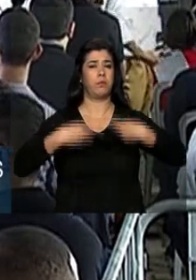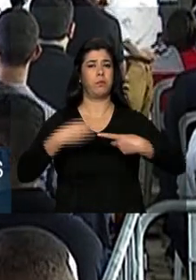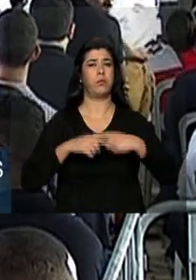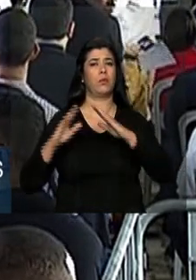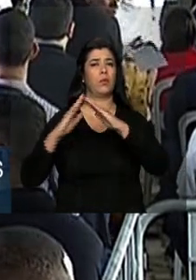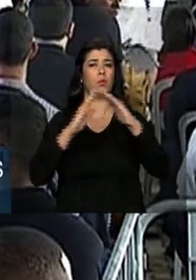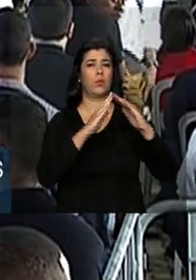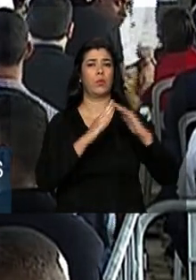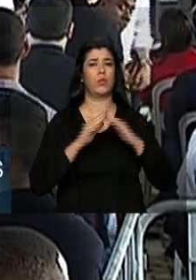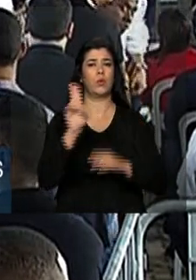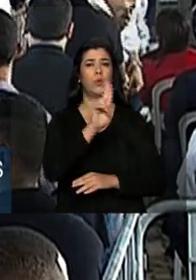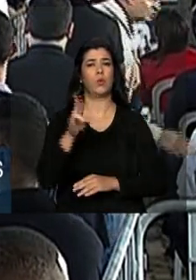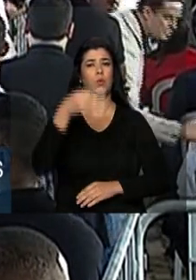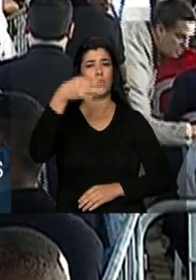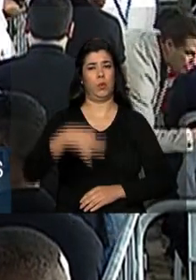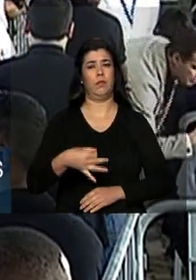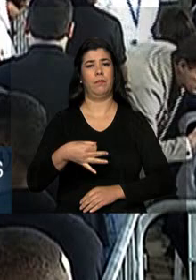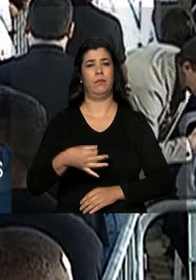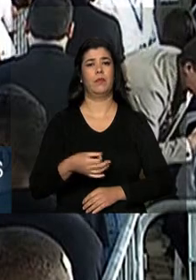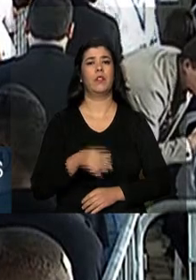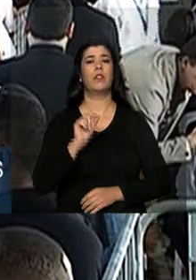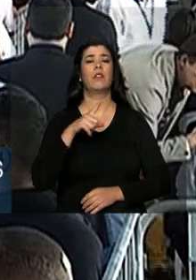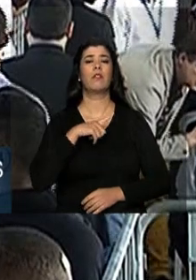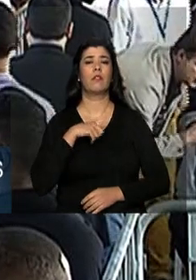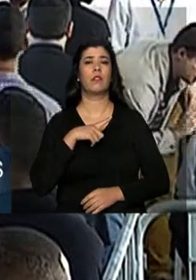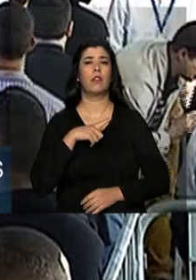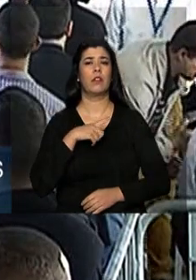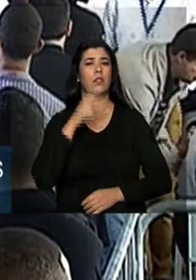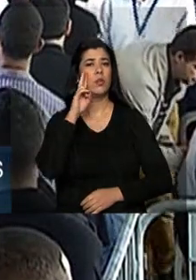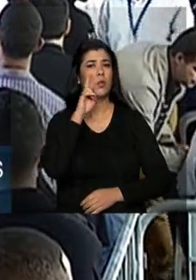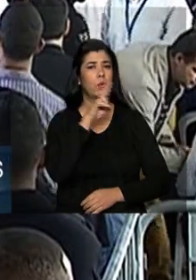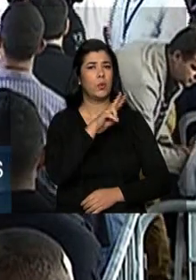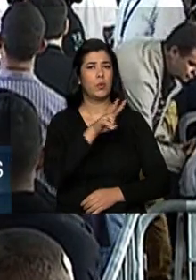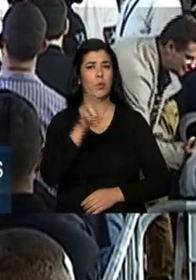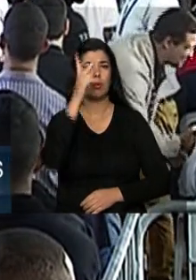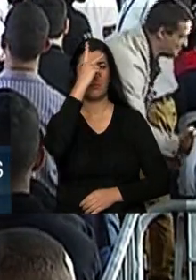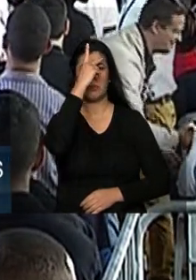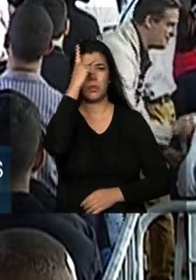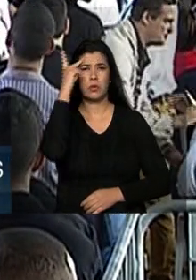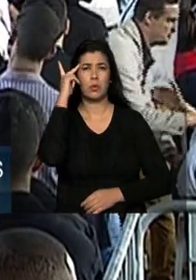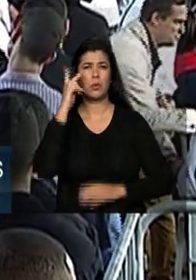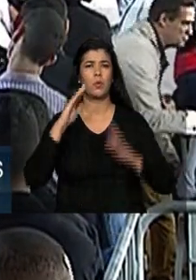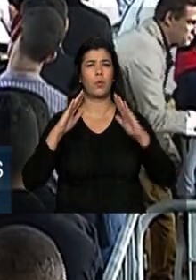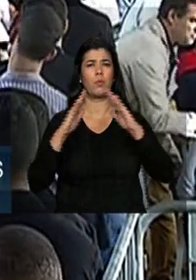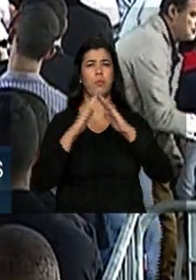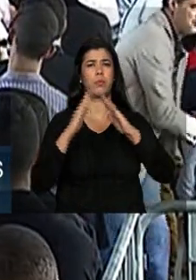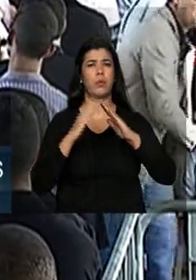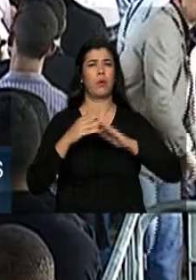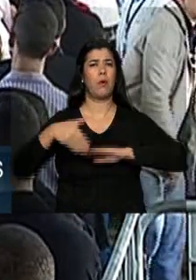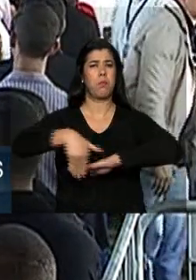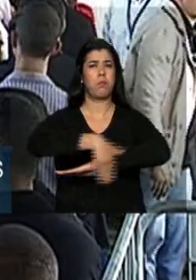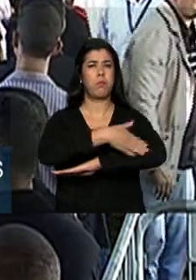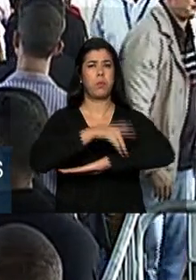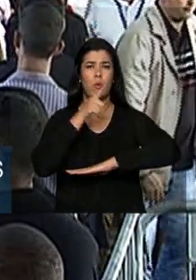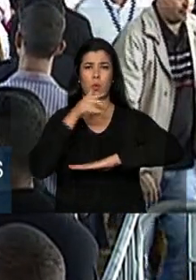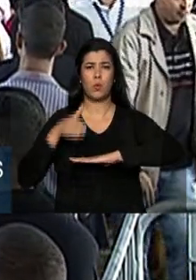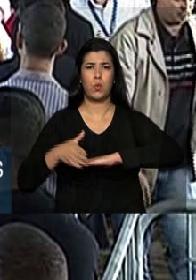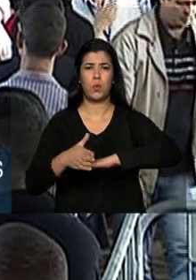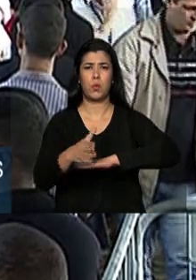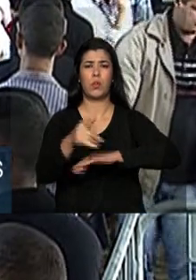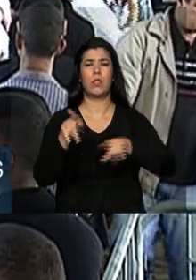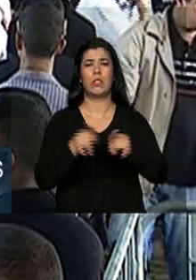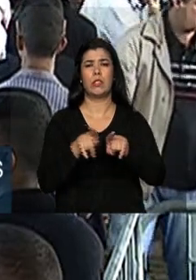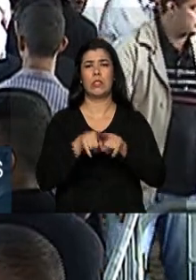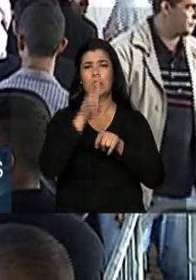digna desse nome. Quando a gente começou a ver tanta gente morando em beira de rio, tanta